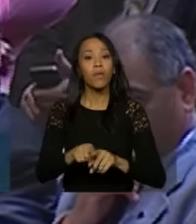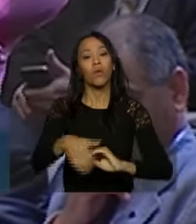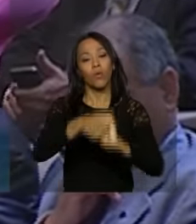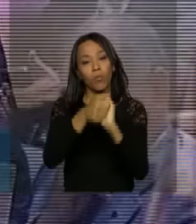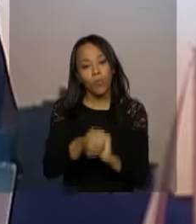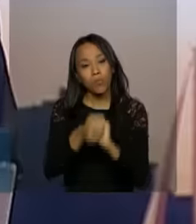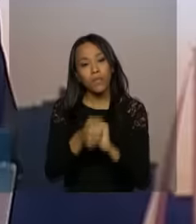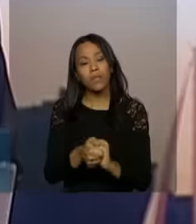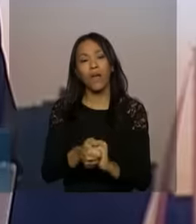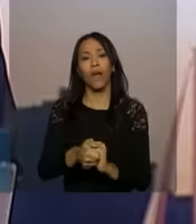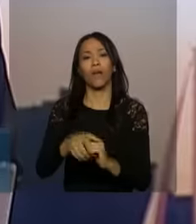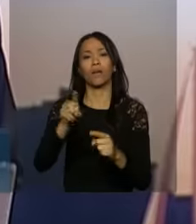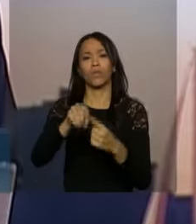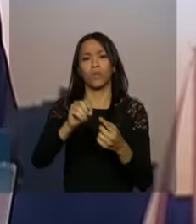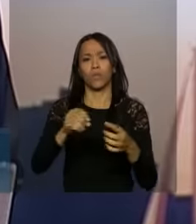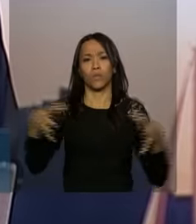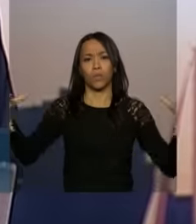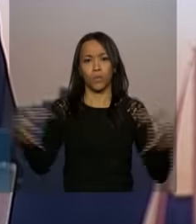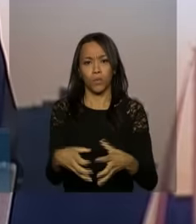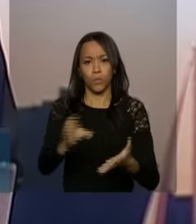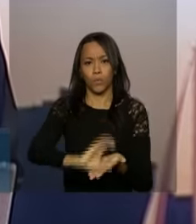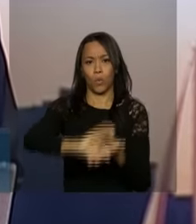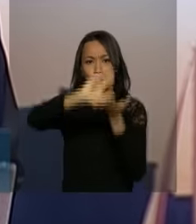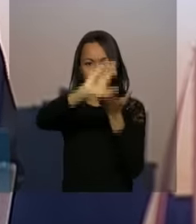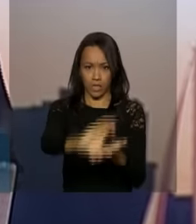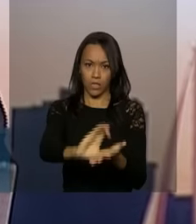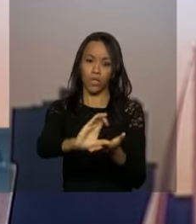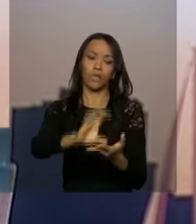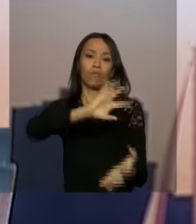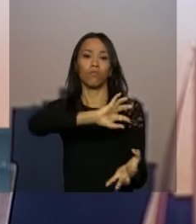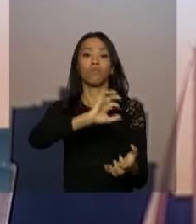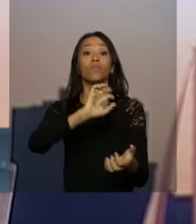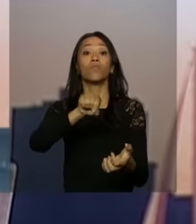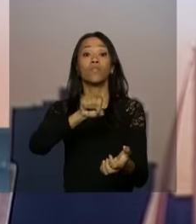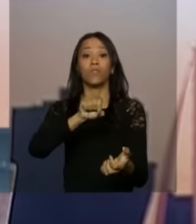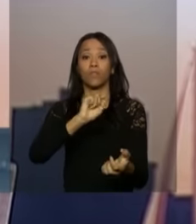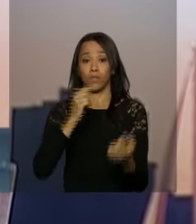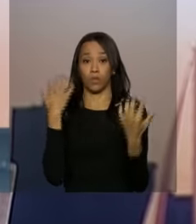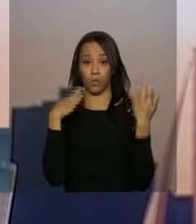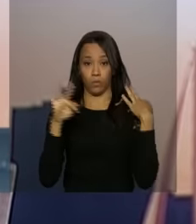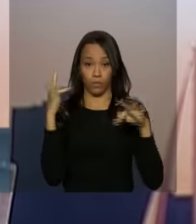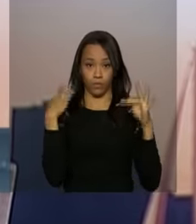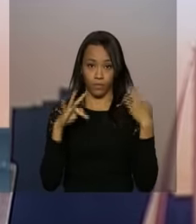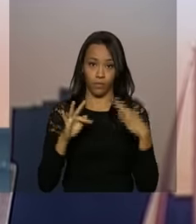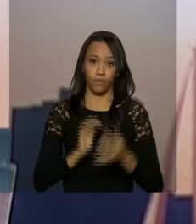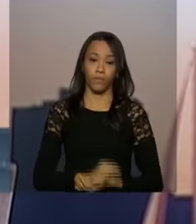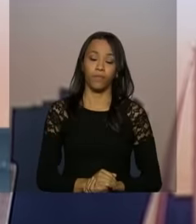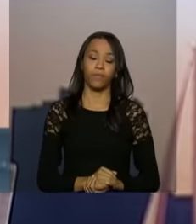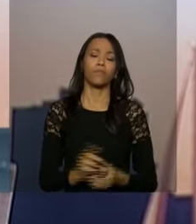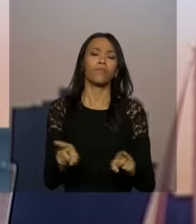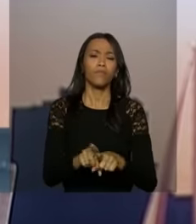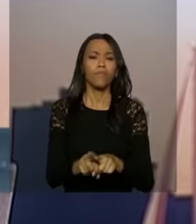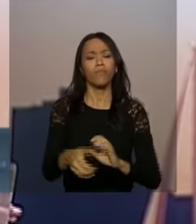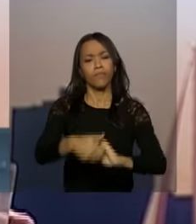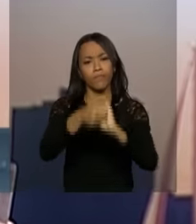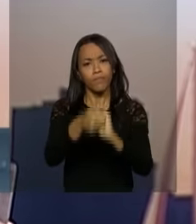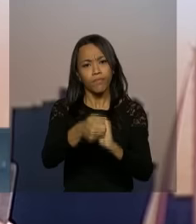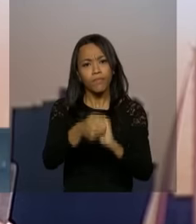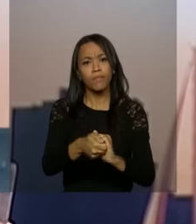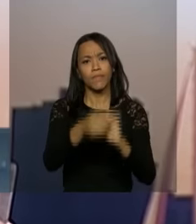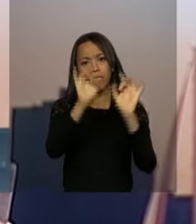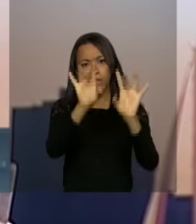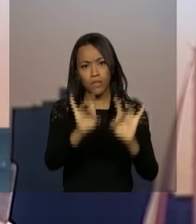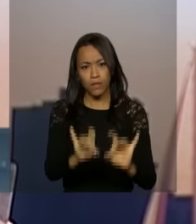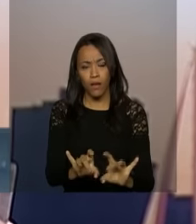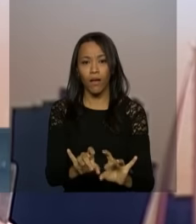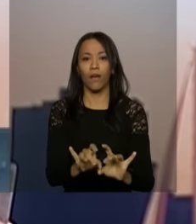os membros do Conselho Nacional de Turismo. Queria dirigir um cumprimento especial